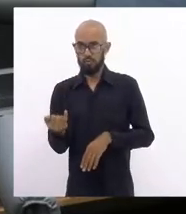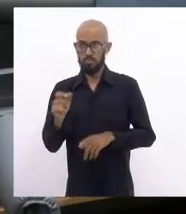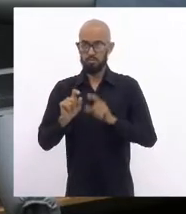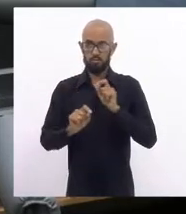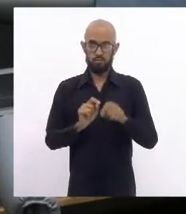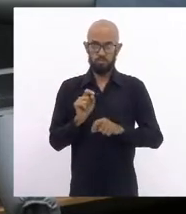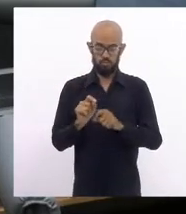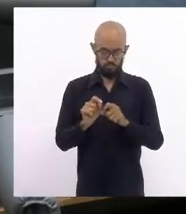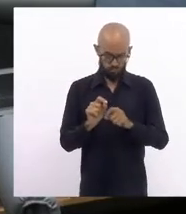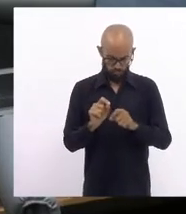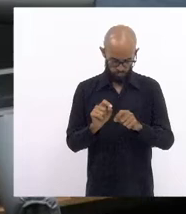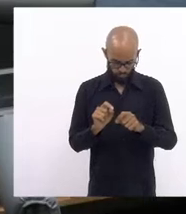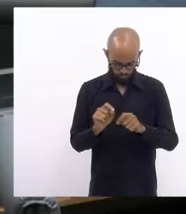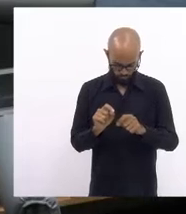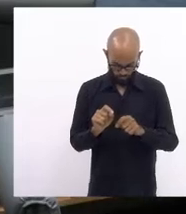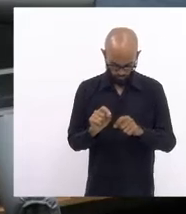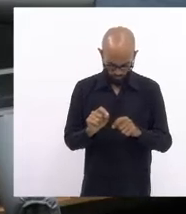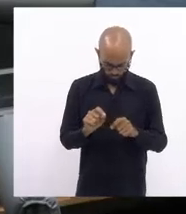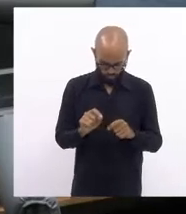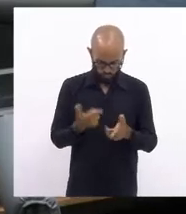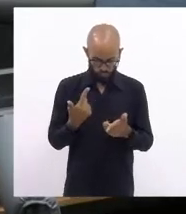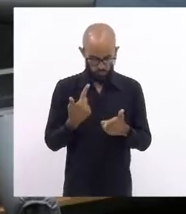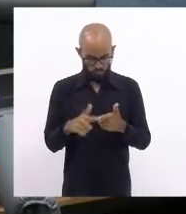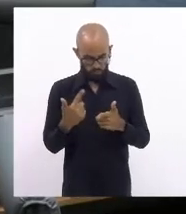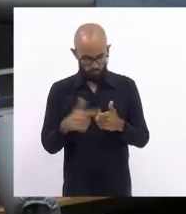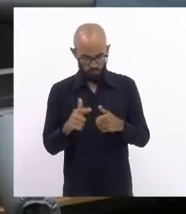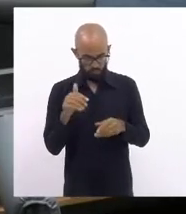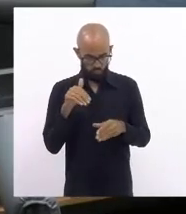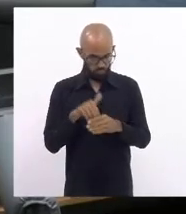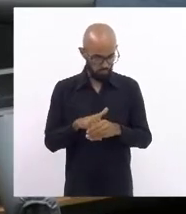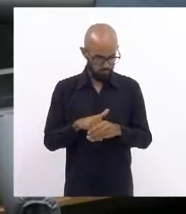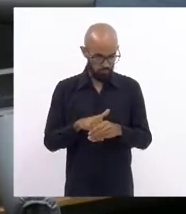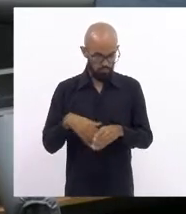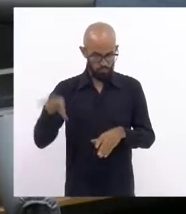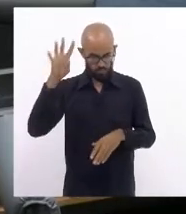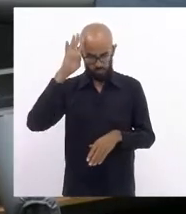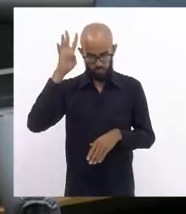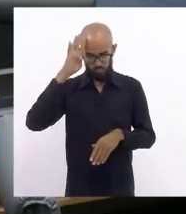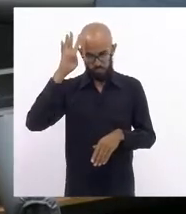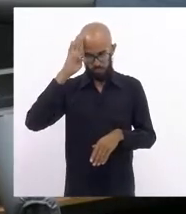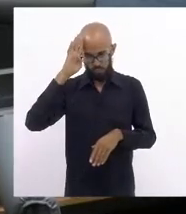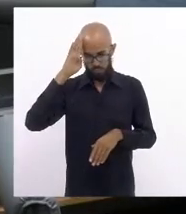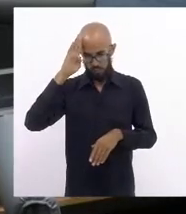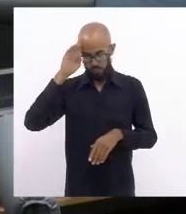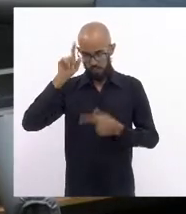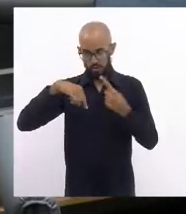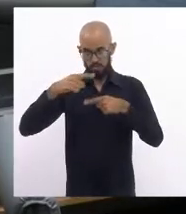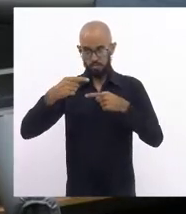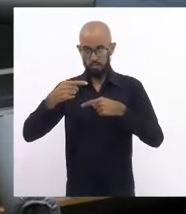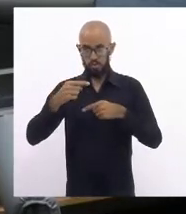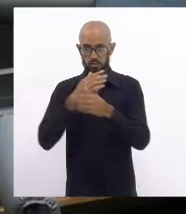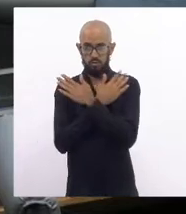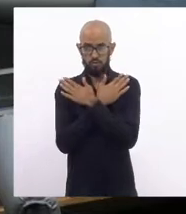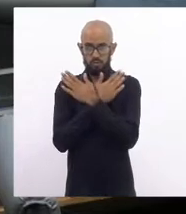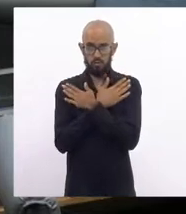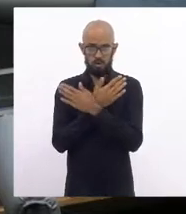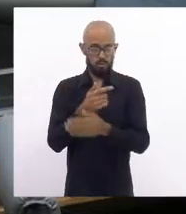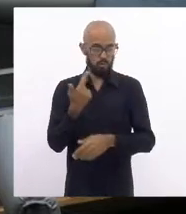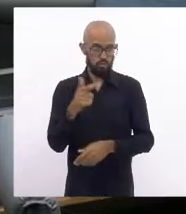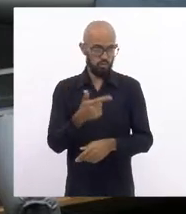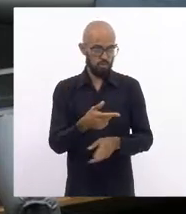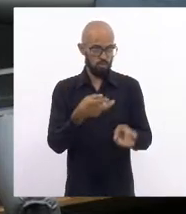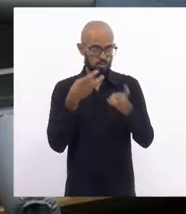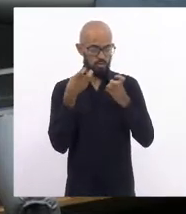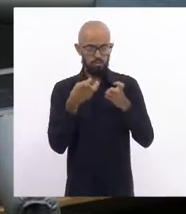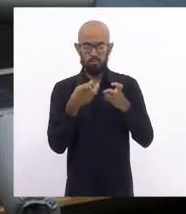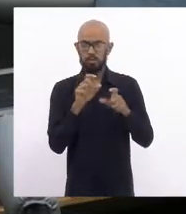esse assodamento em votar um projeto numa quarta-feira de cinzas, sem sequer ouvirmos o INEPAC, como